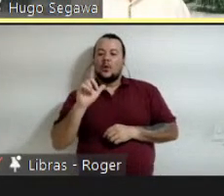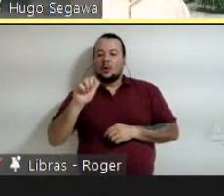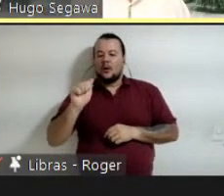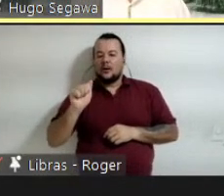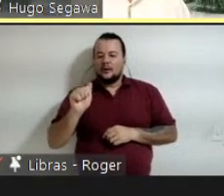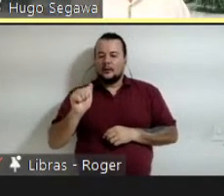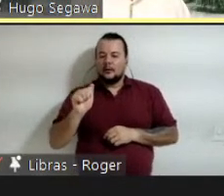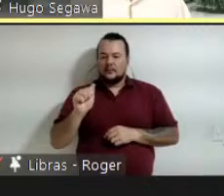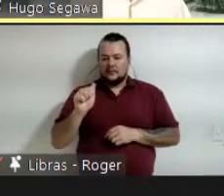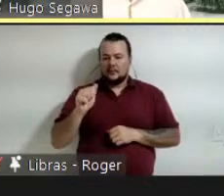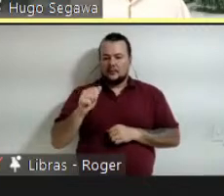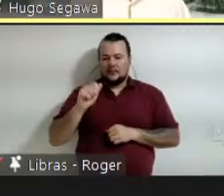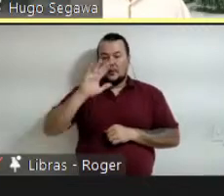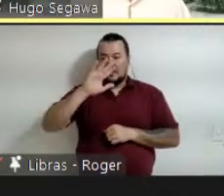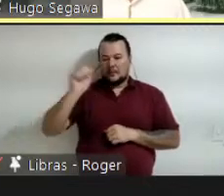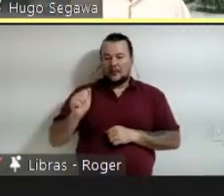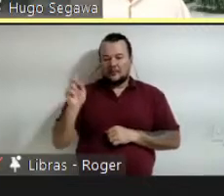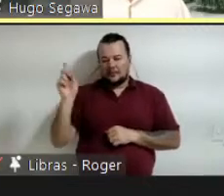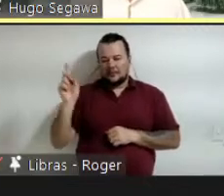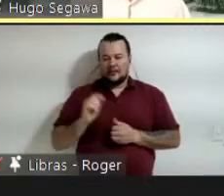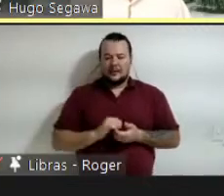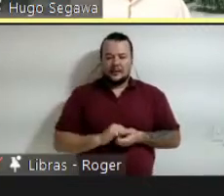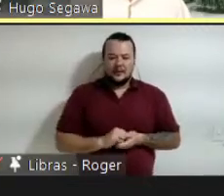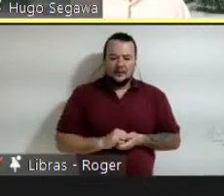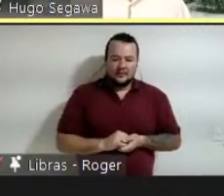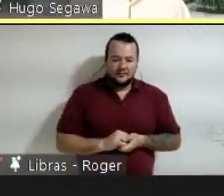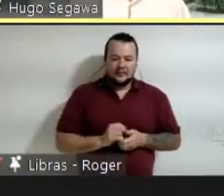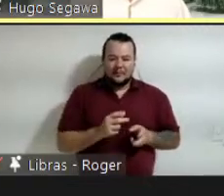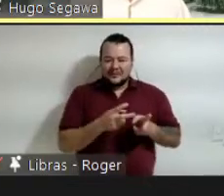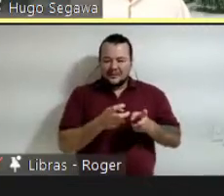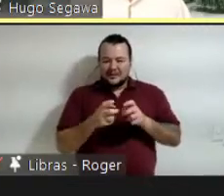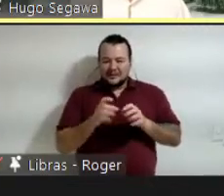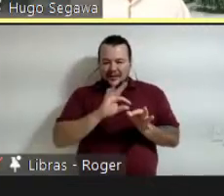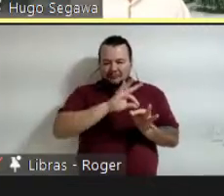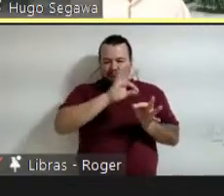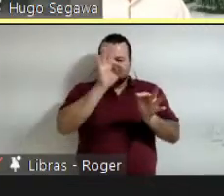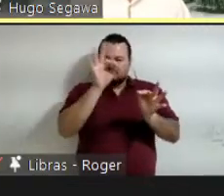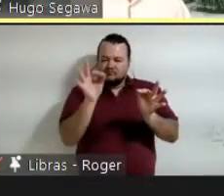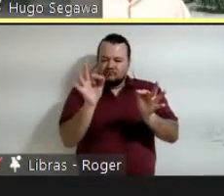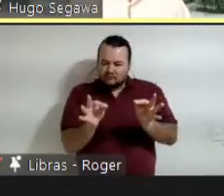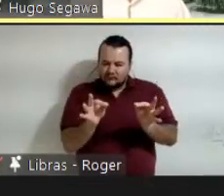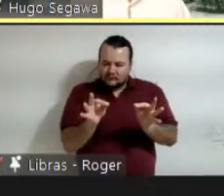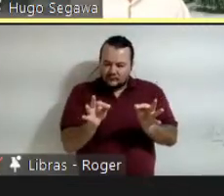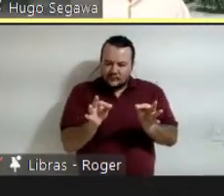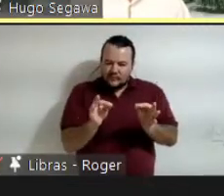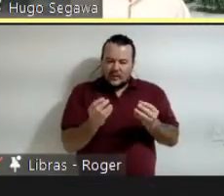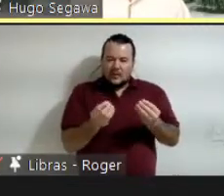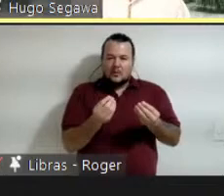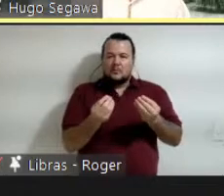Você veja que essa geometria dessa casca, né? Claro que é uma questão estática, né?